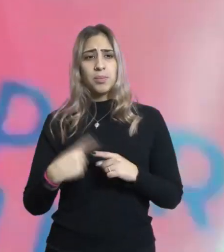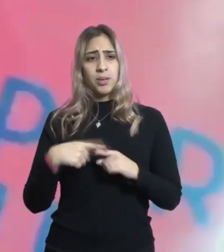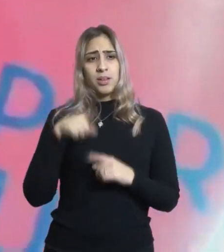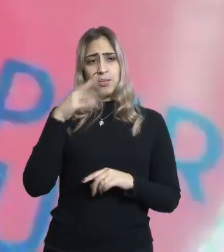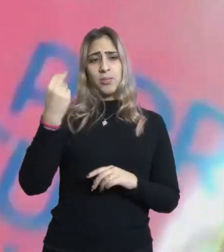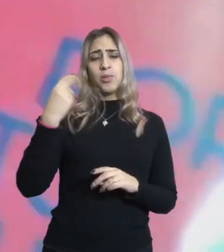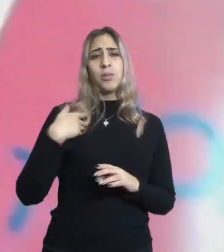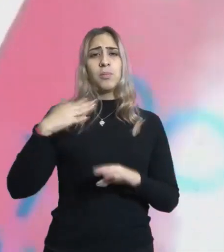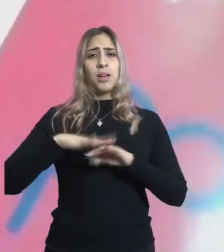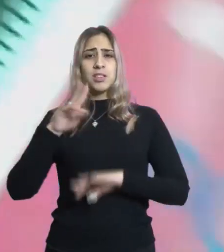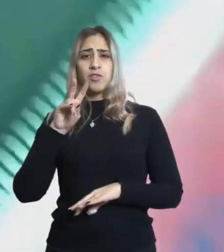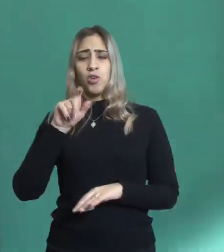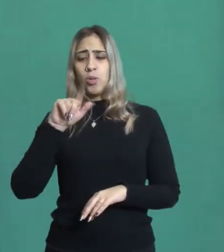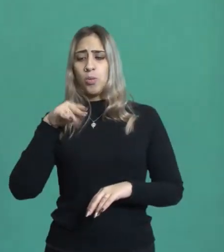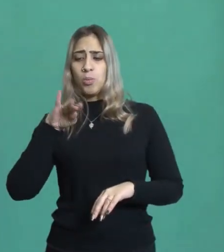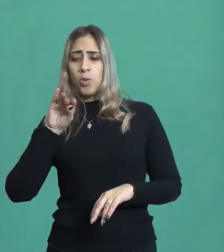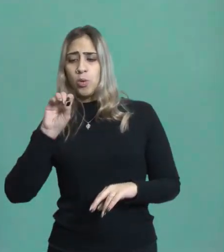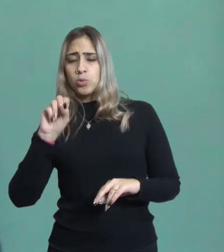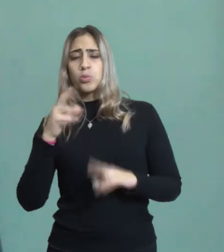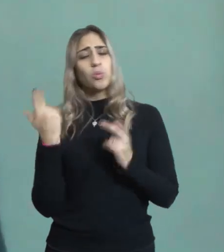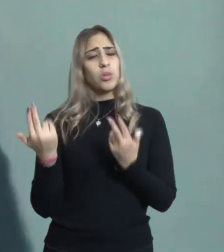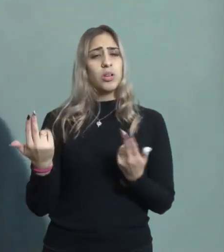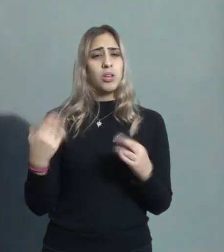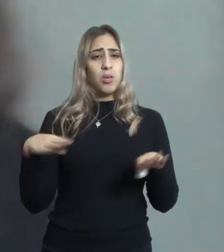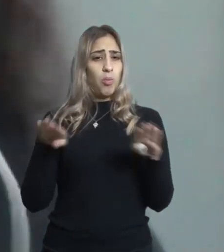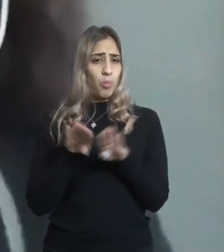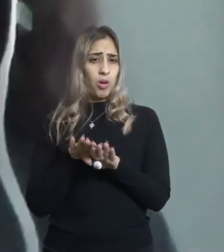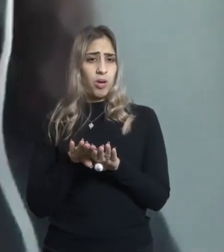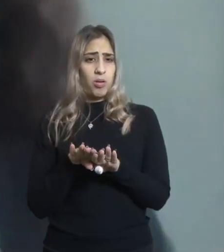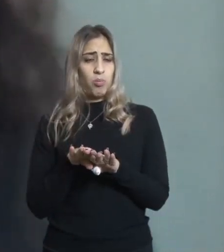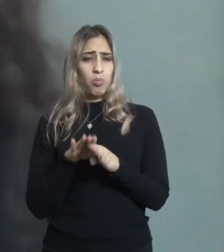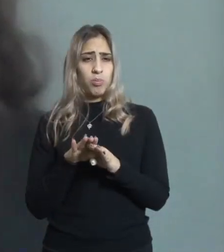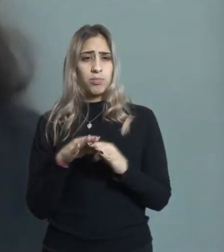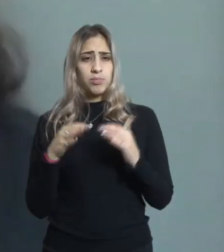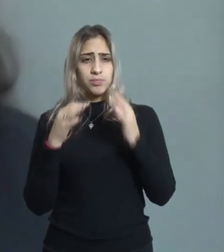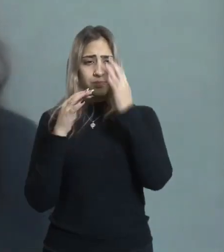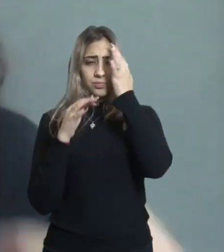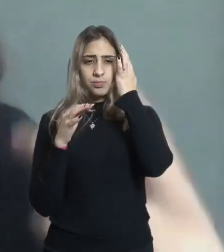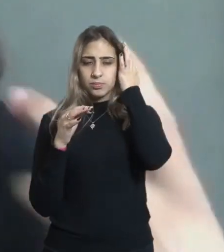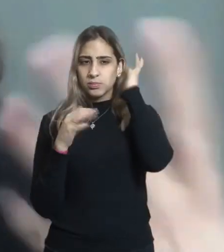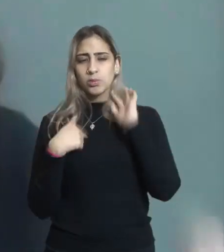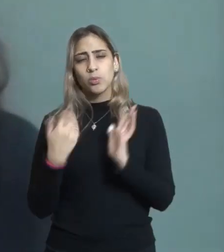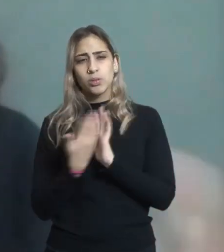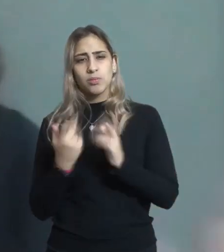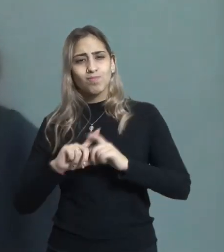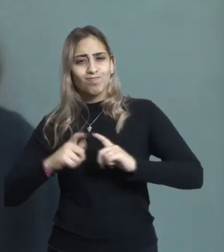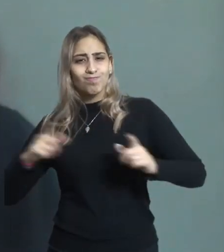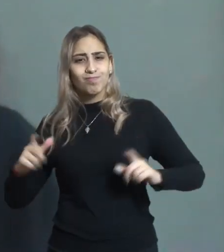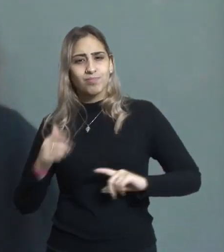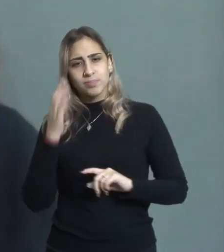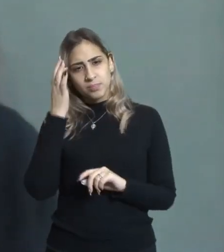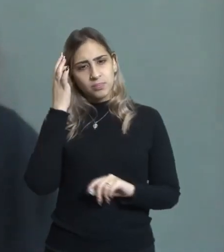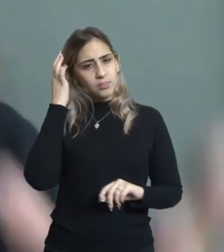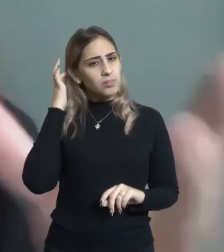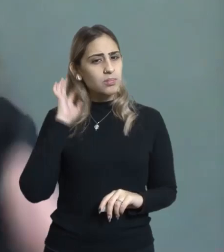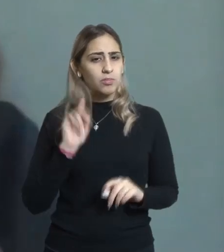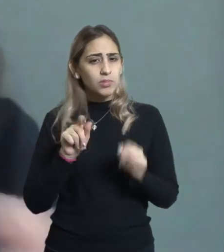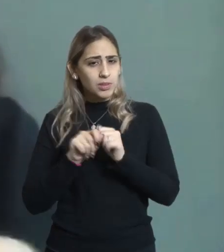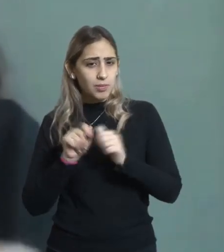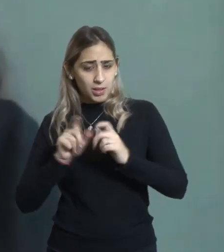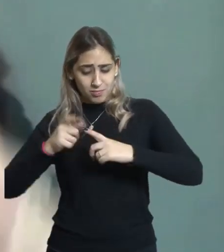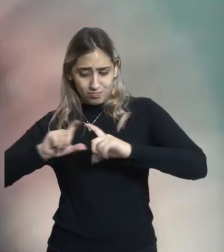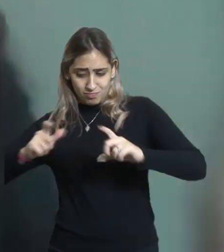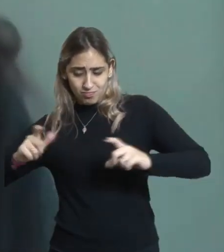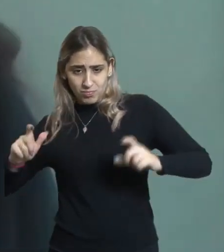mais volumoso, assim como a questão dos livros ampliados, porque quando você faz uma ampliação, foi o que a